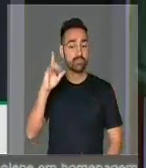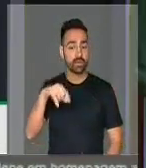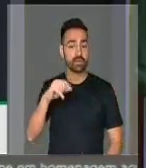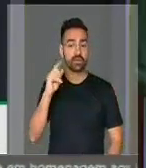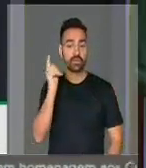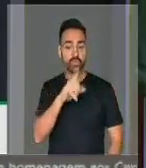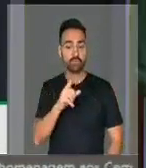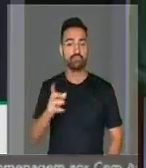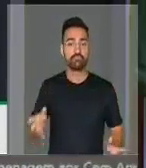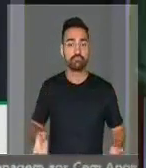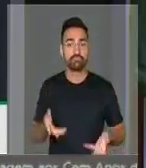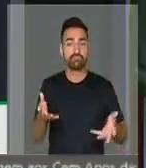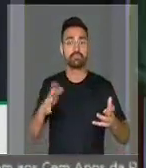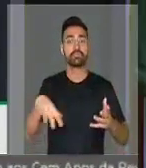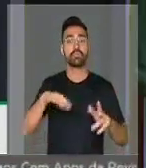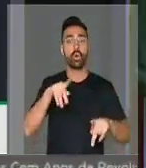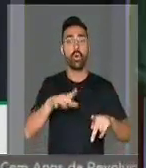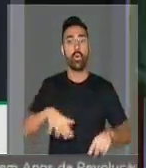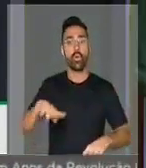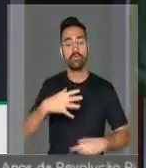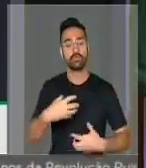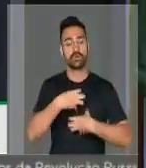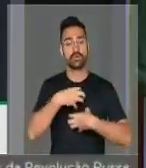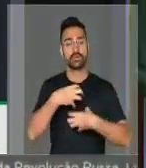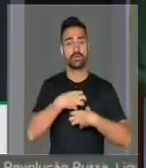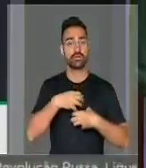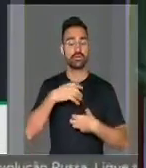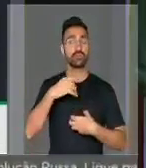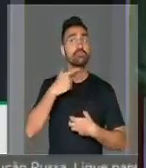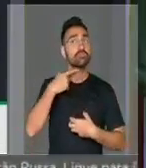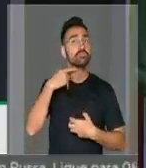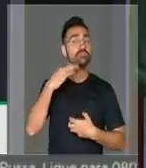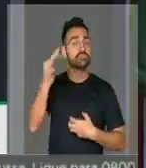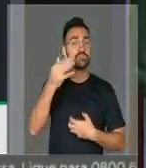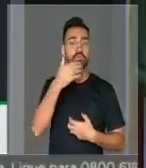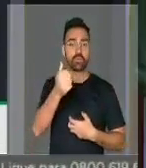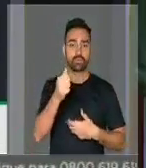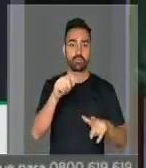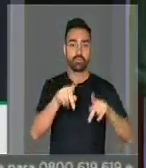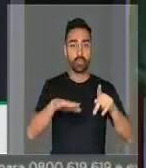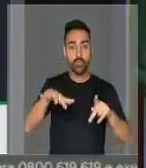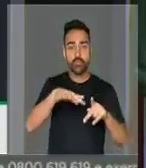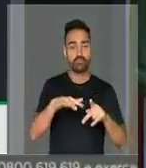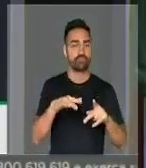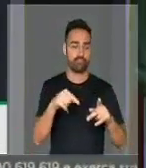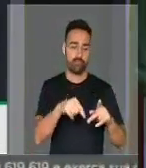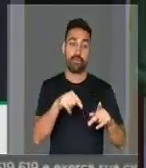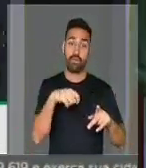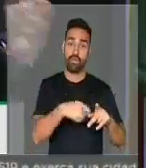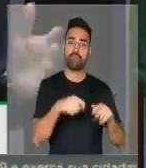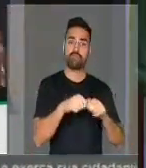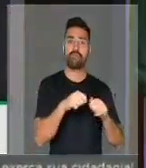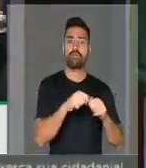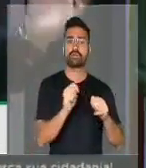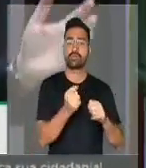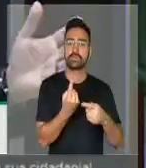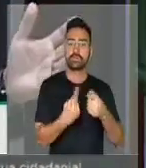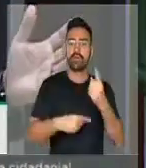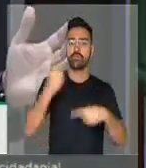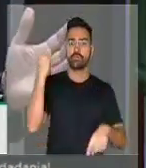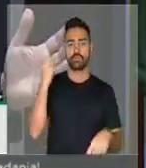movia aquela gente toda, aquela massa popular que fez a revolução. Não de